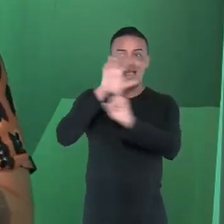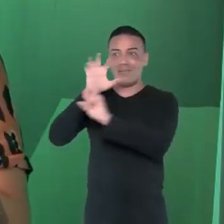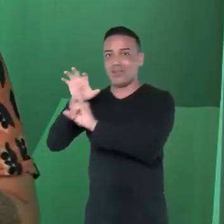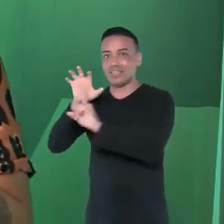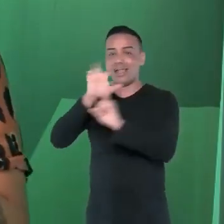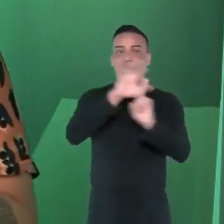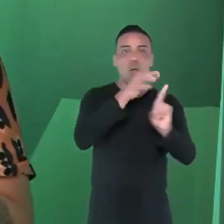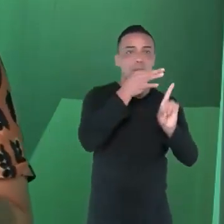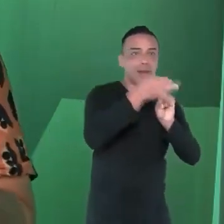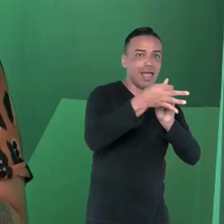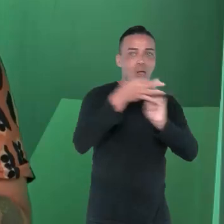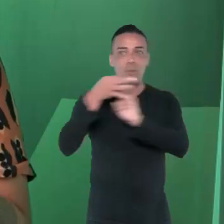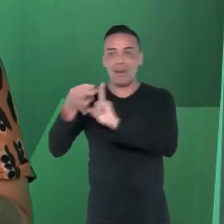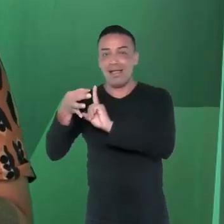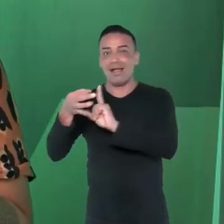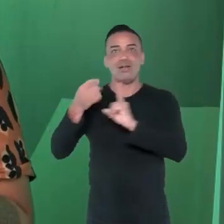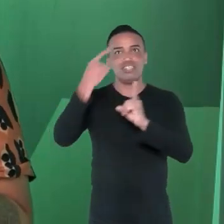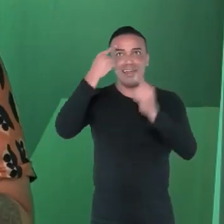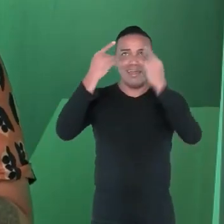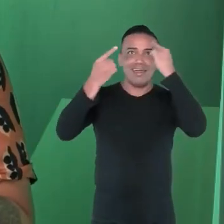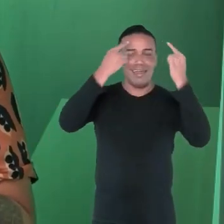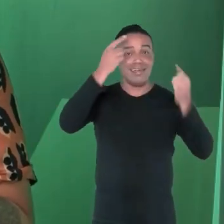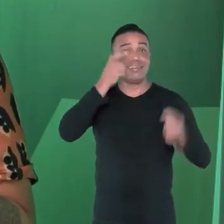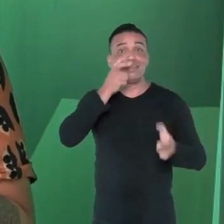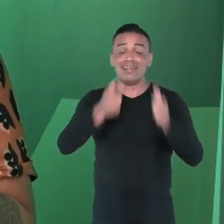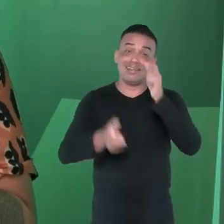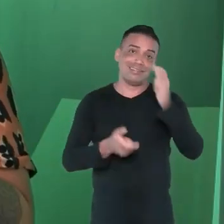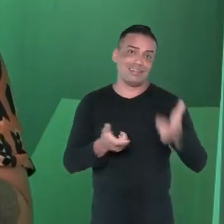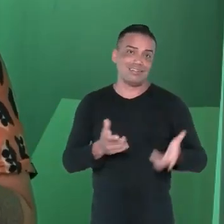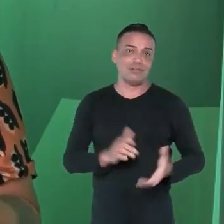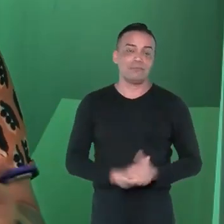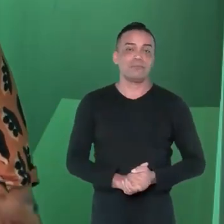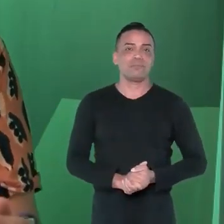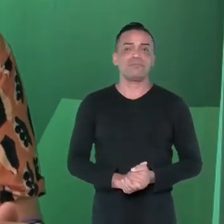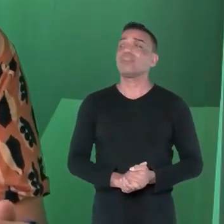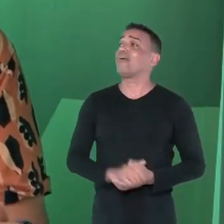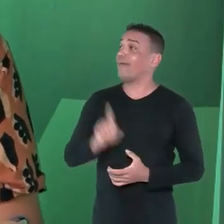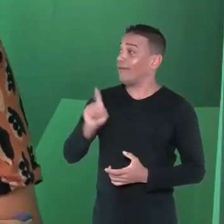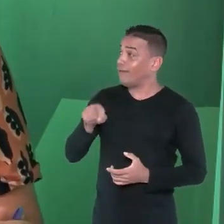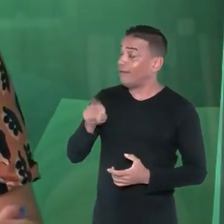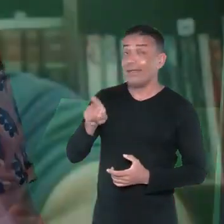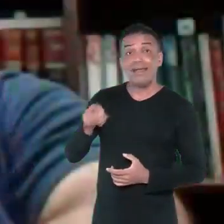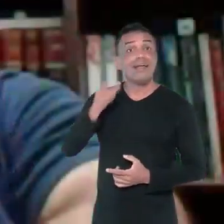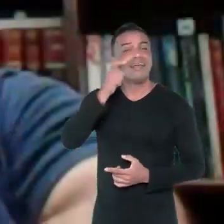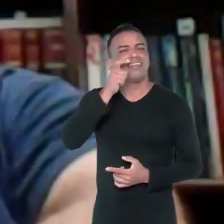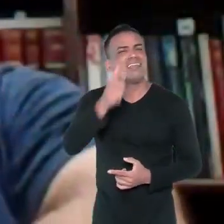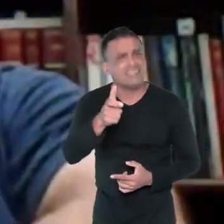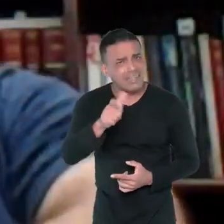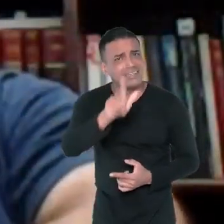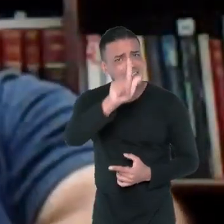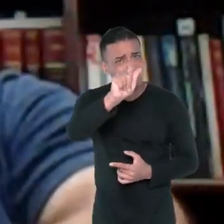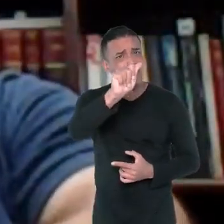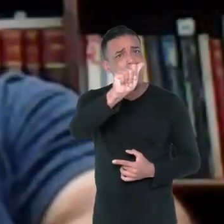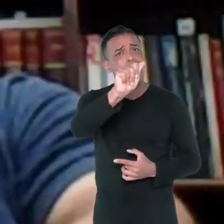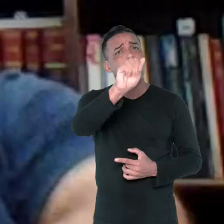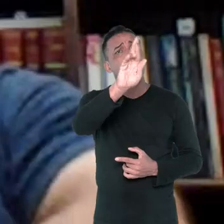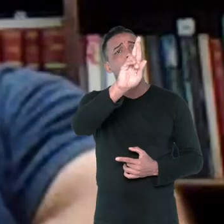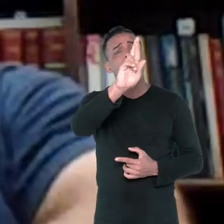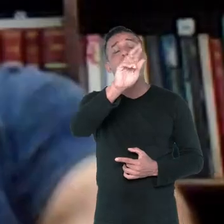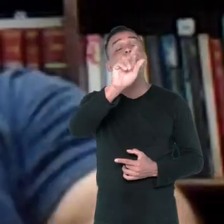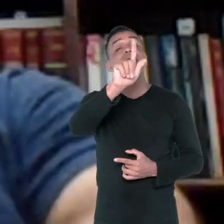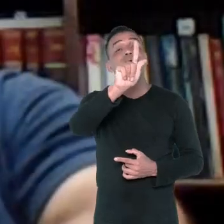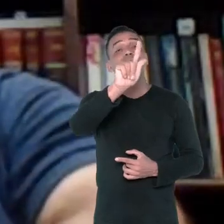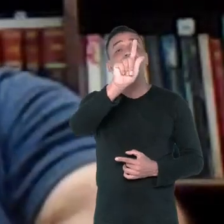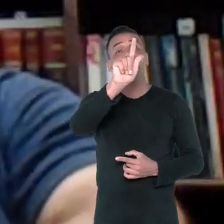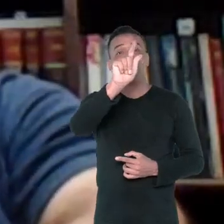outro na opinião ali, eu acho um jogo de ideias muito interessante. Mas Sim. E interessante, Gabriel, que depois eu fui ler